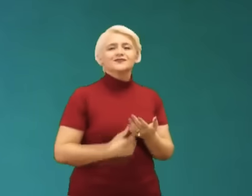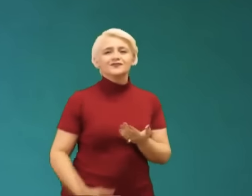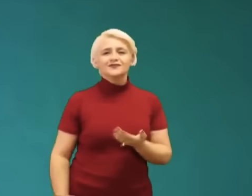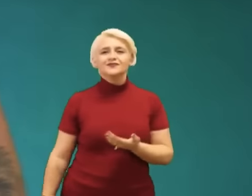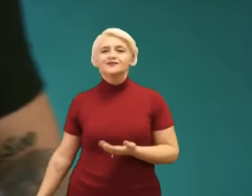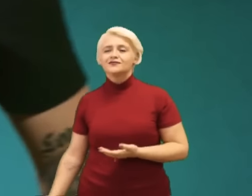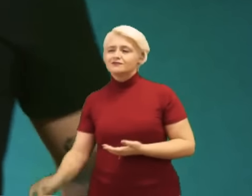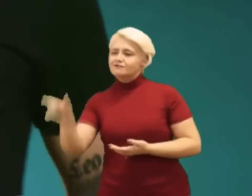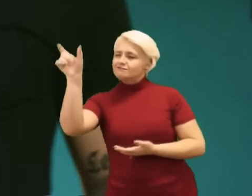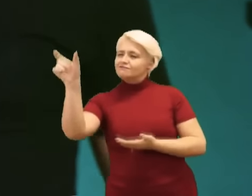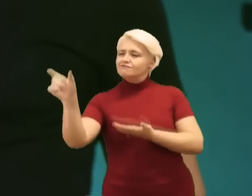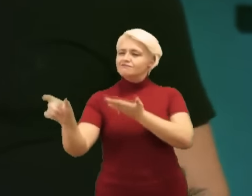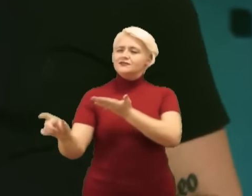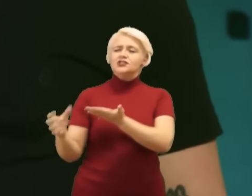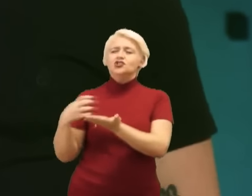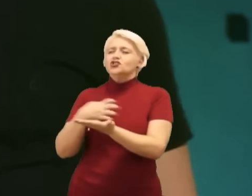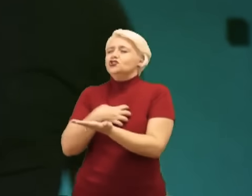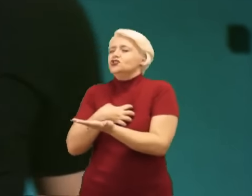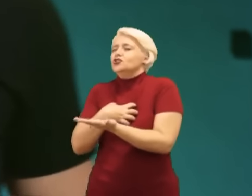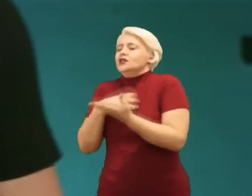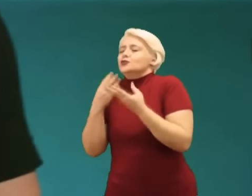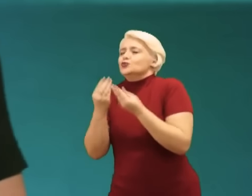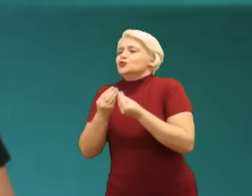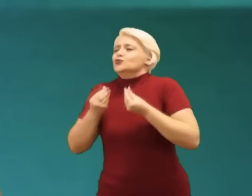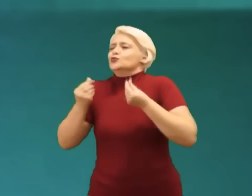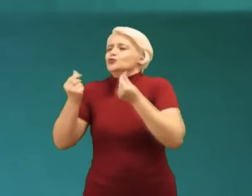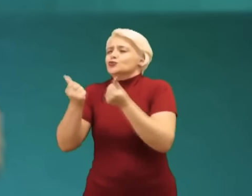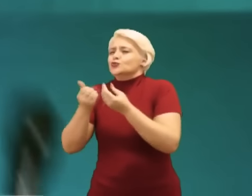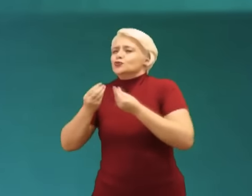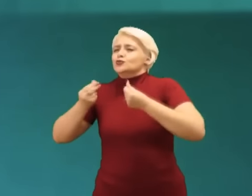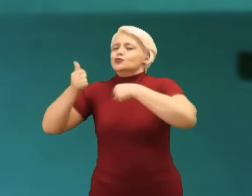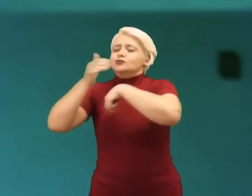amor. Ela tem um jeito doce de tocar meu corpo,